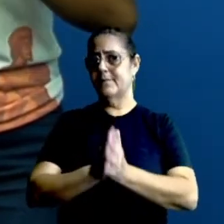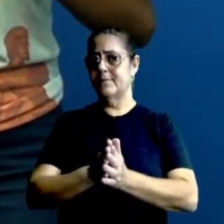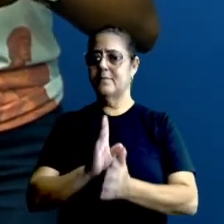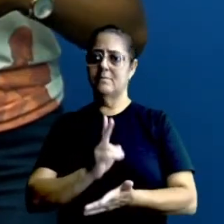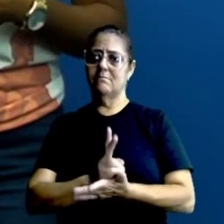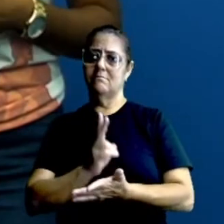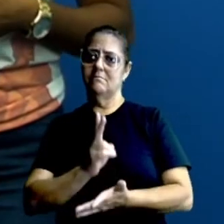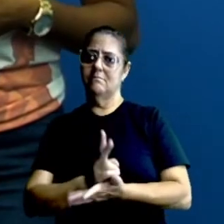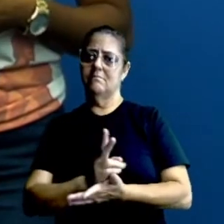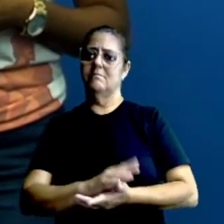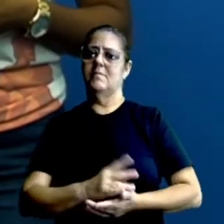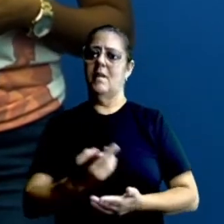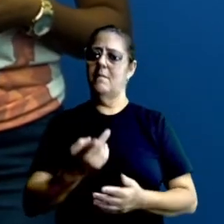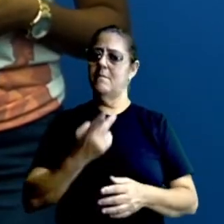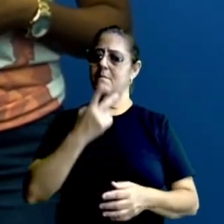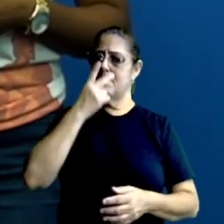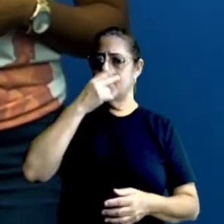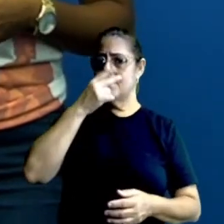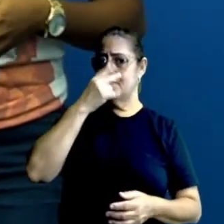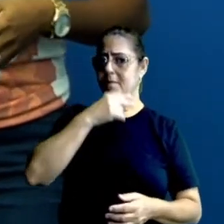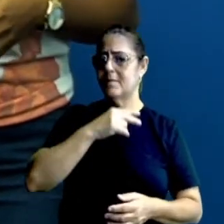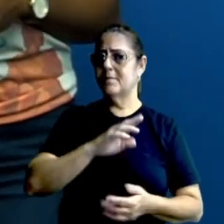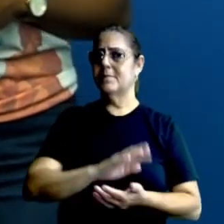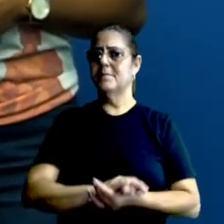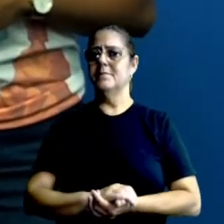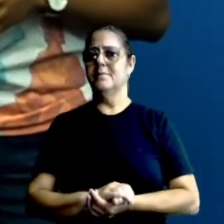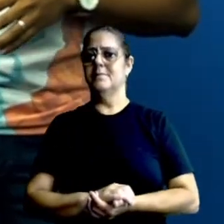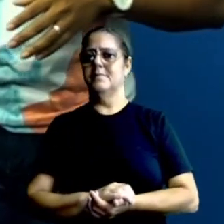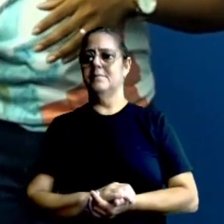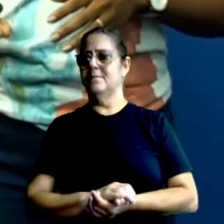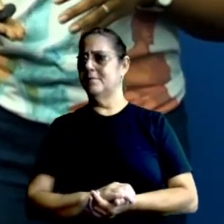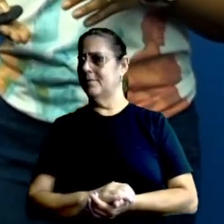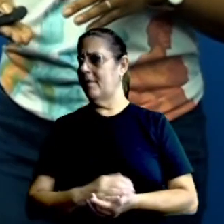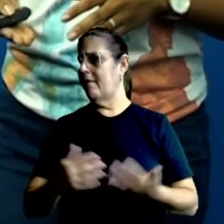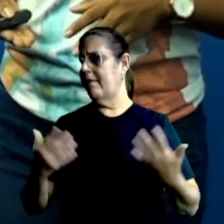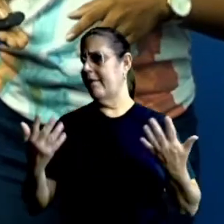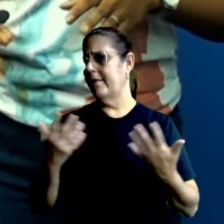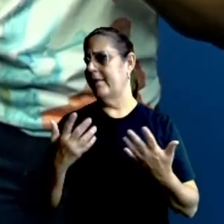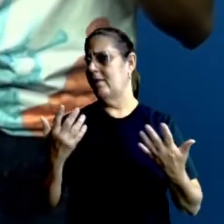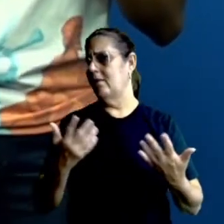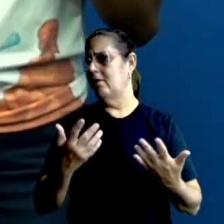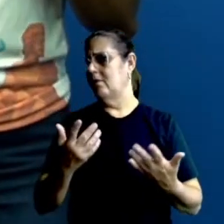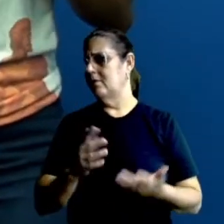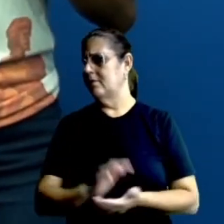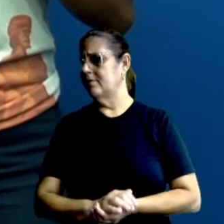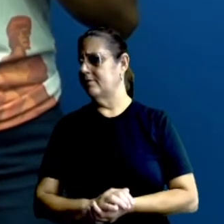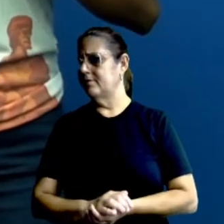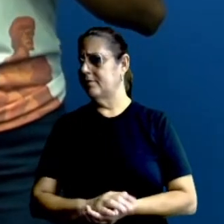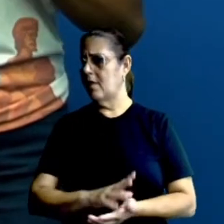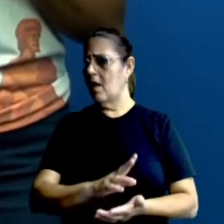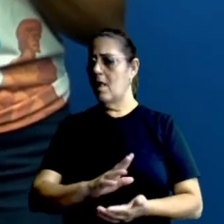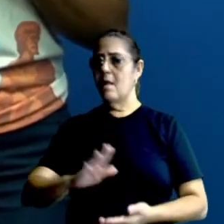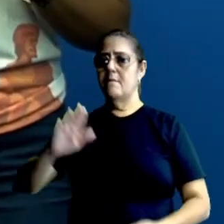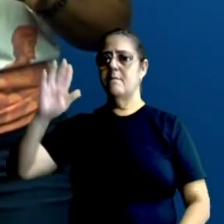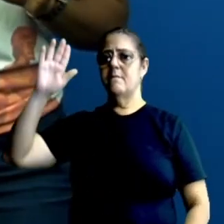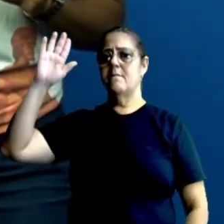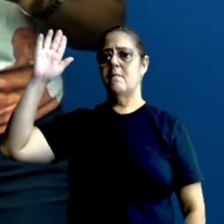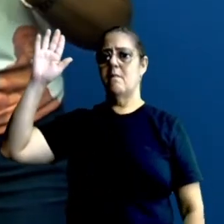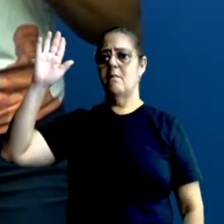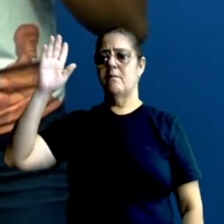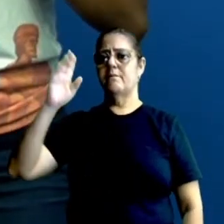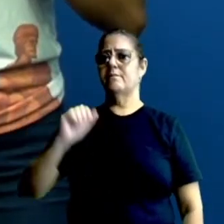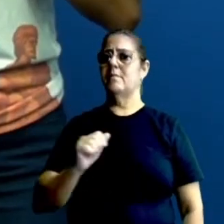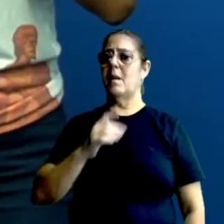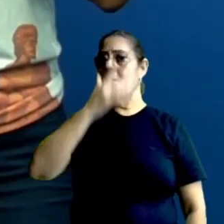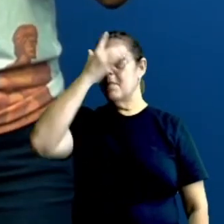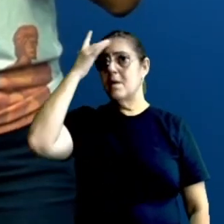door please ser a mesma coisa correcto agora e essa levanta e sua mão para